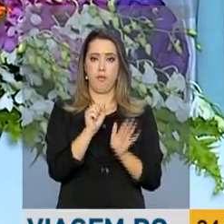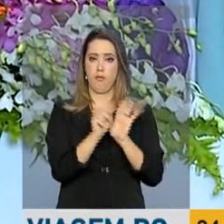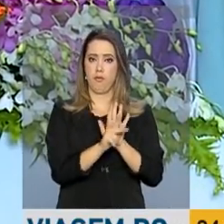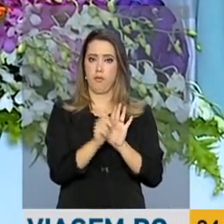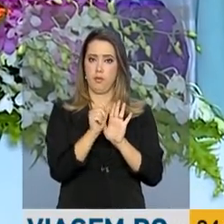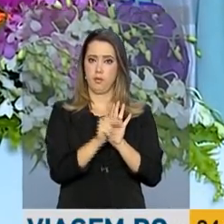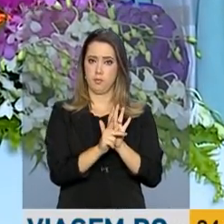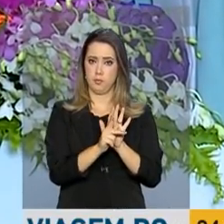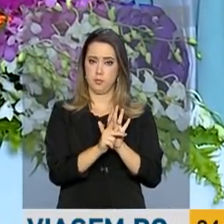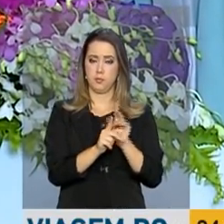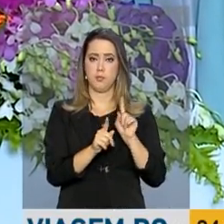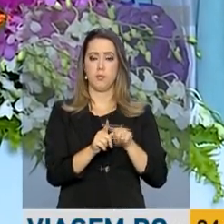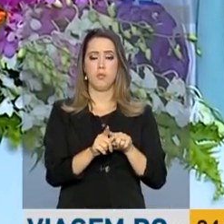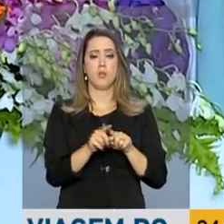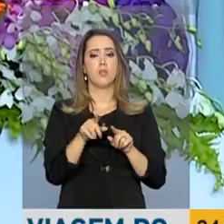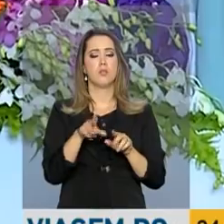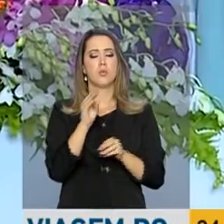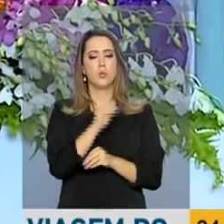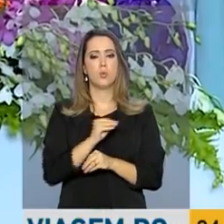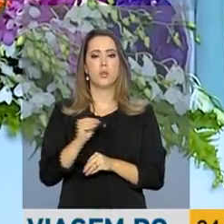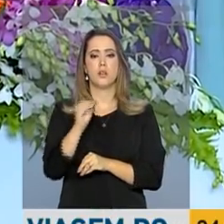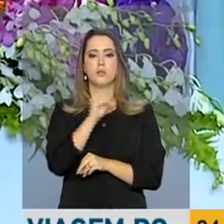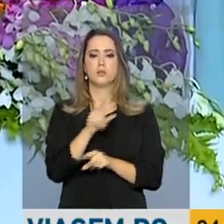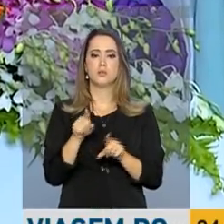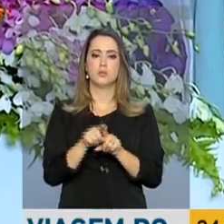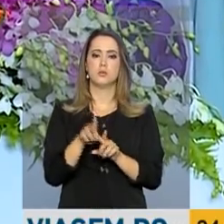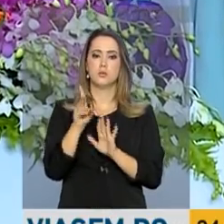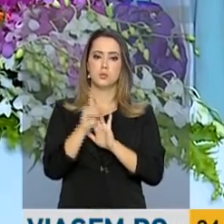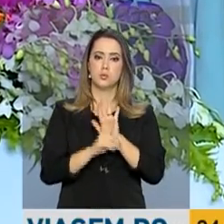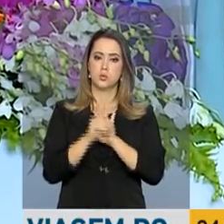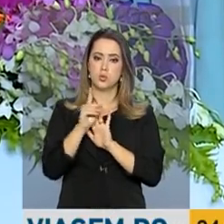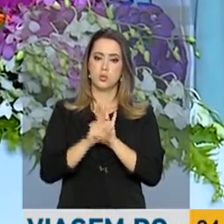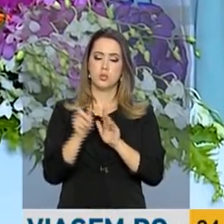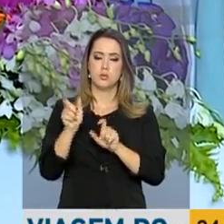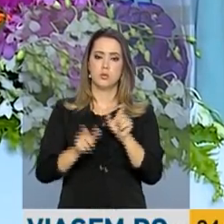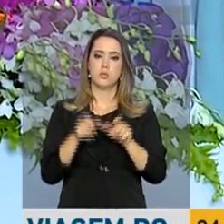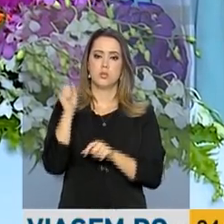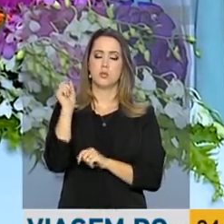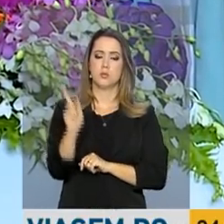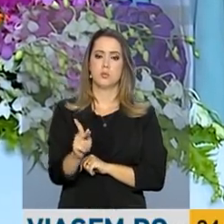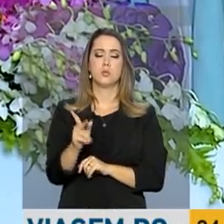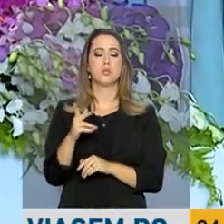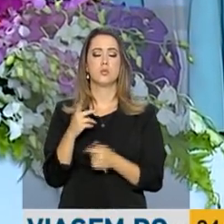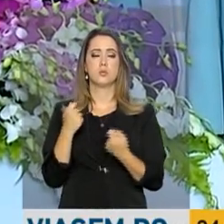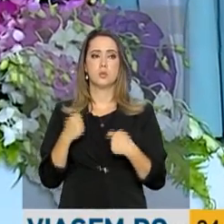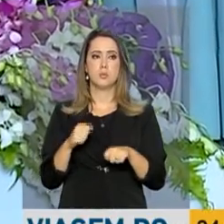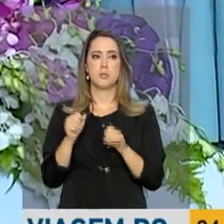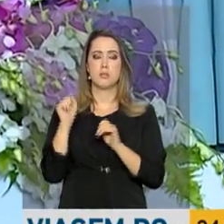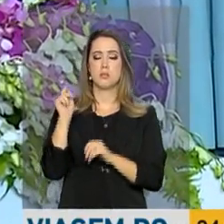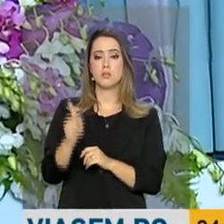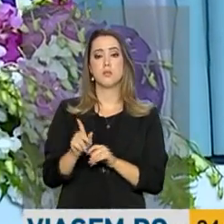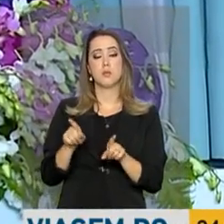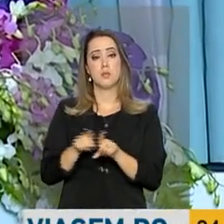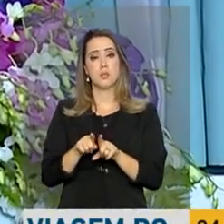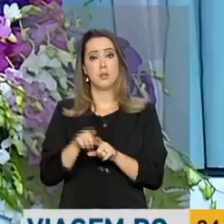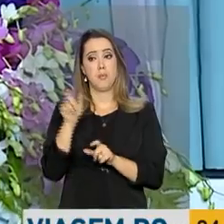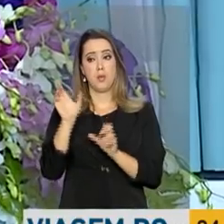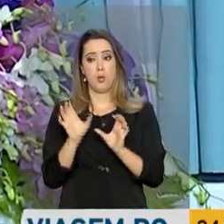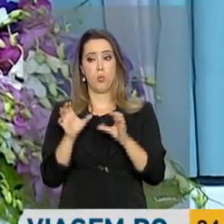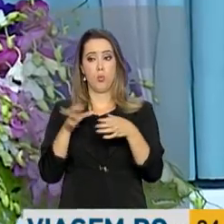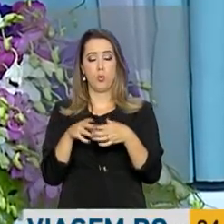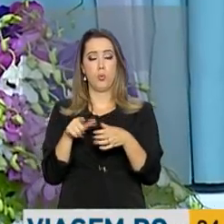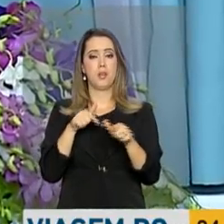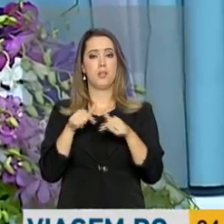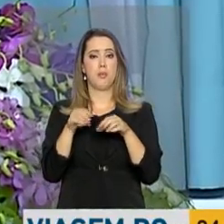ela é indispensável para preservar o direito dos aposentados, daqueles que irão aposentar-se, e até dos servidores